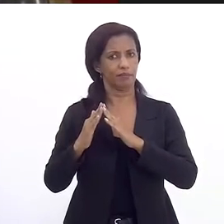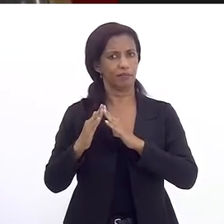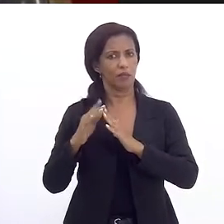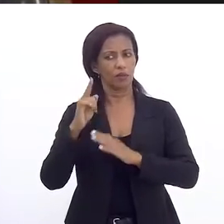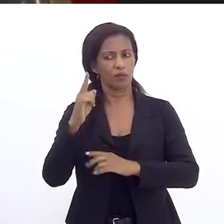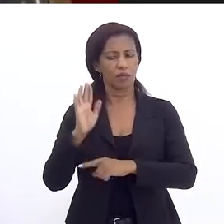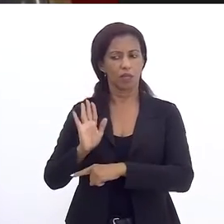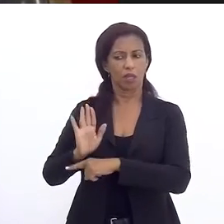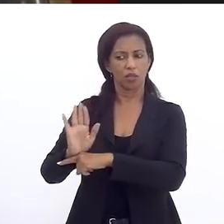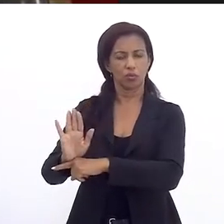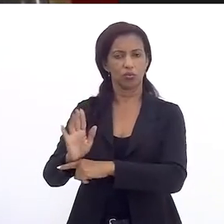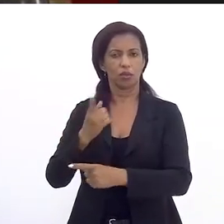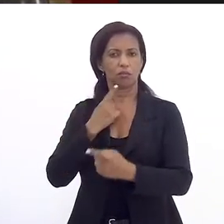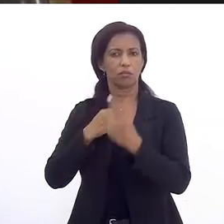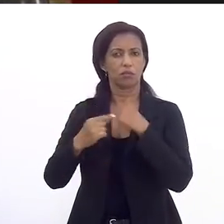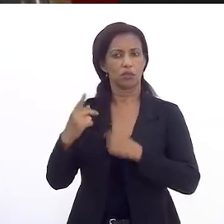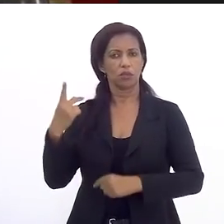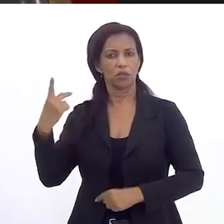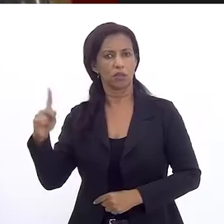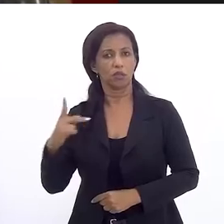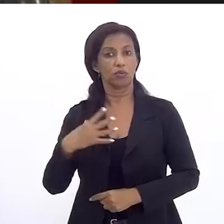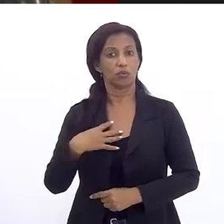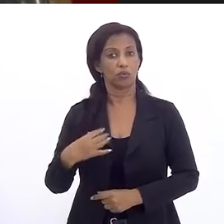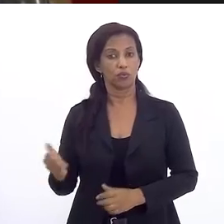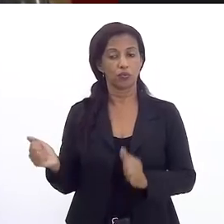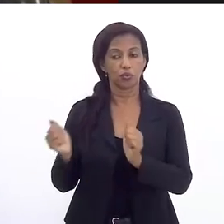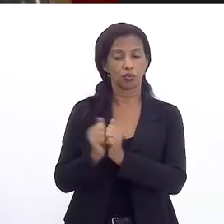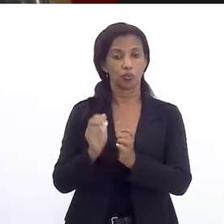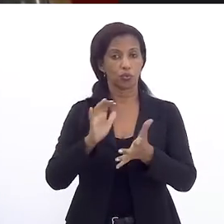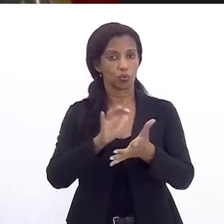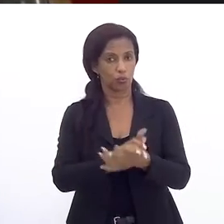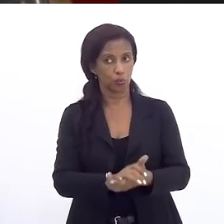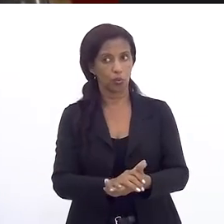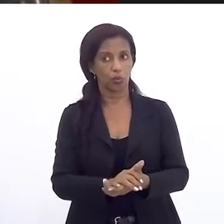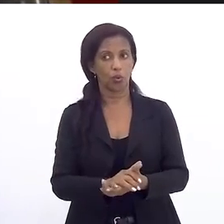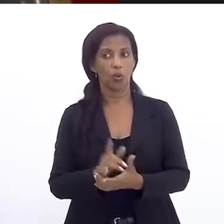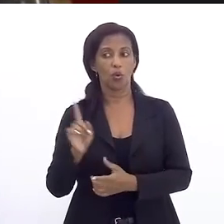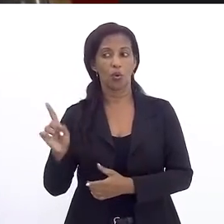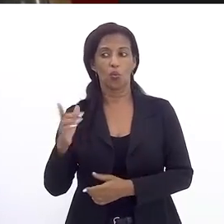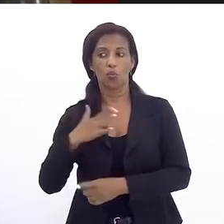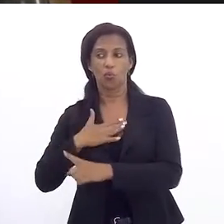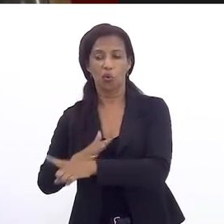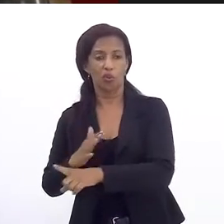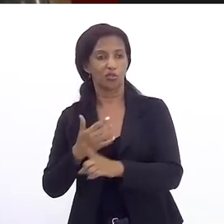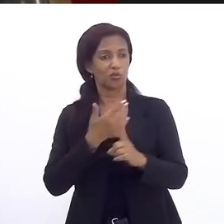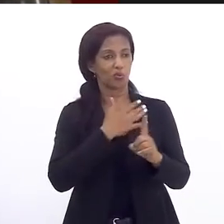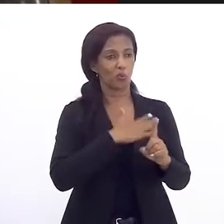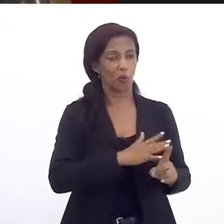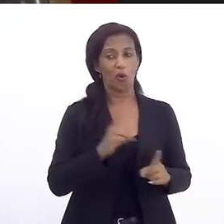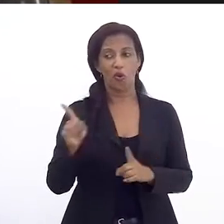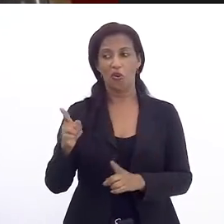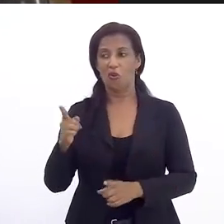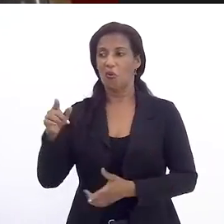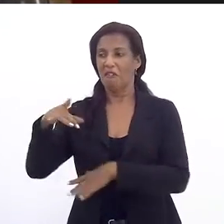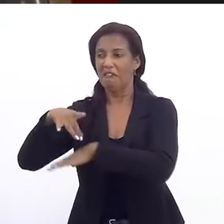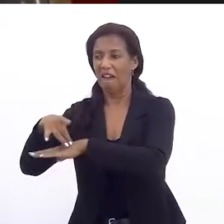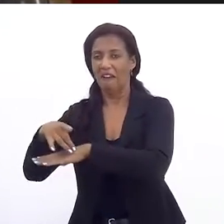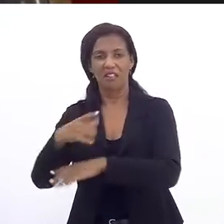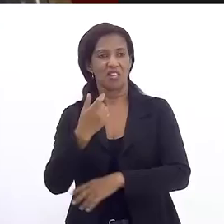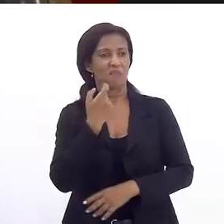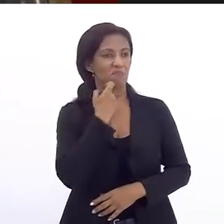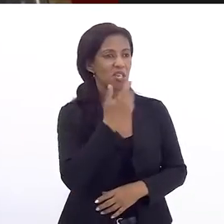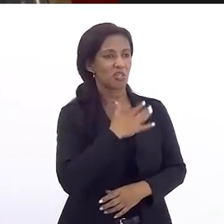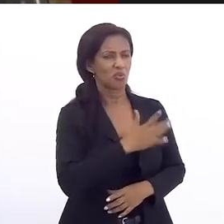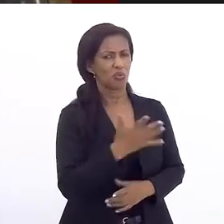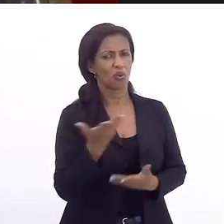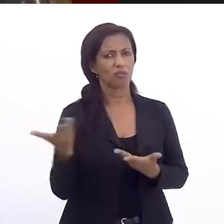né, uma cidade, é difícil. Eu sempre procuro comparar com uma nossa casa, né? Você atender